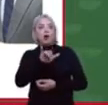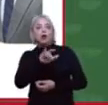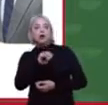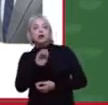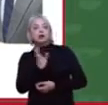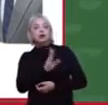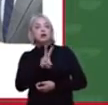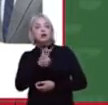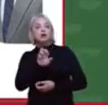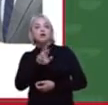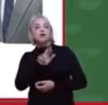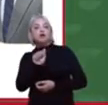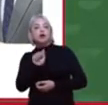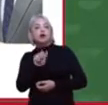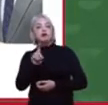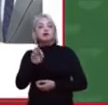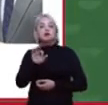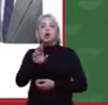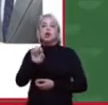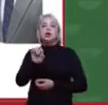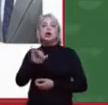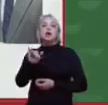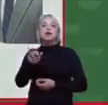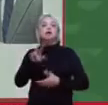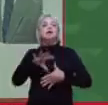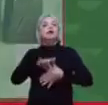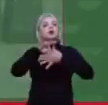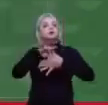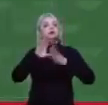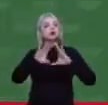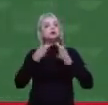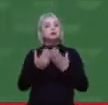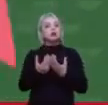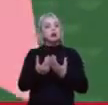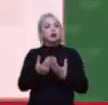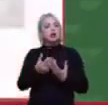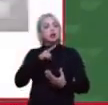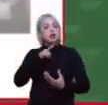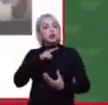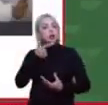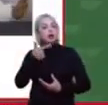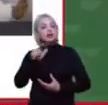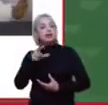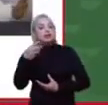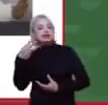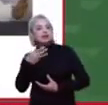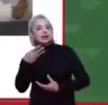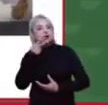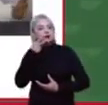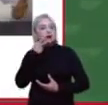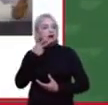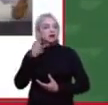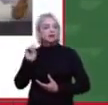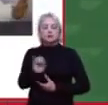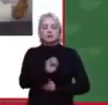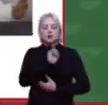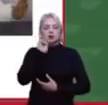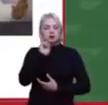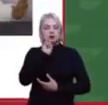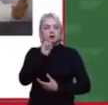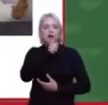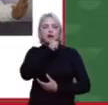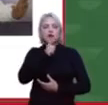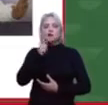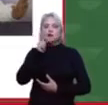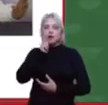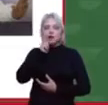Veras, está aqui o Dair Cunha, que são nossos titulares nessas comissões. E tem uma terceira fala que essa aqui é muito importante. Gleisi